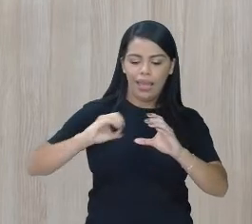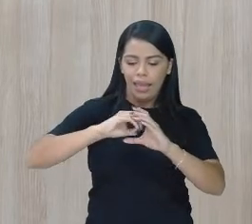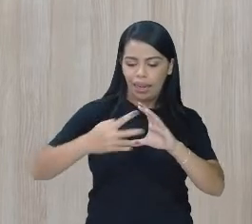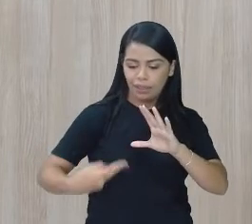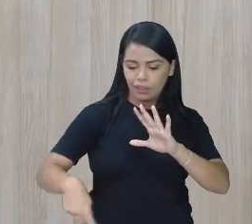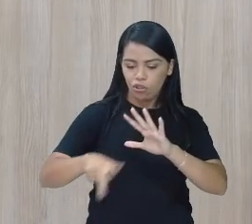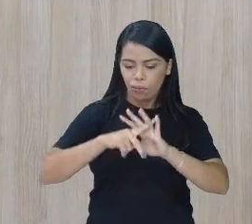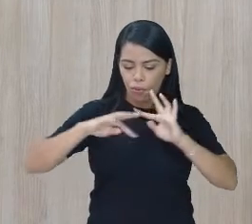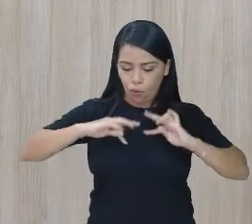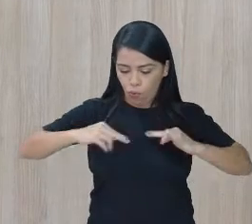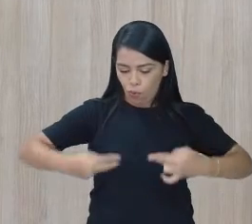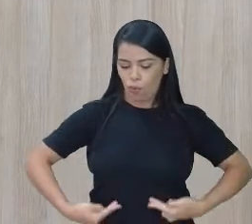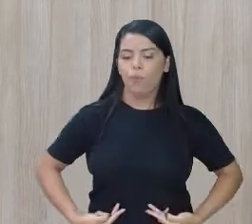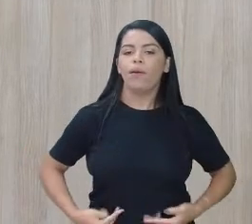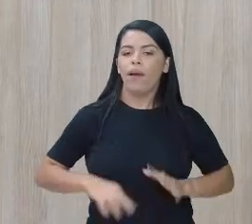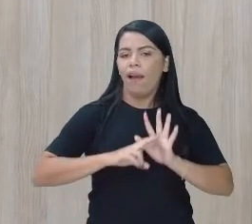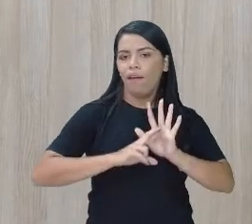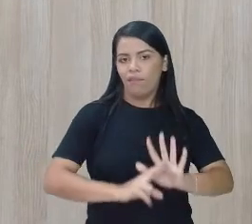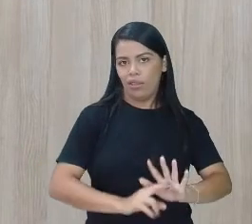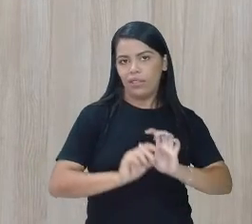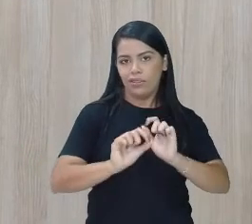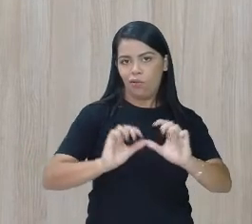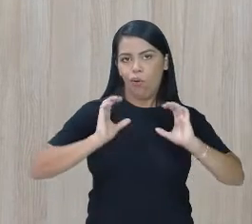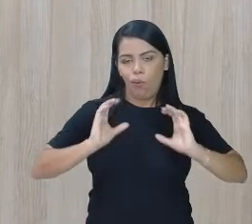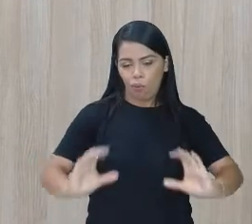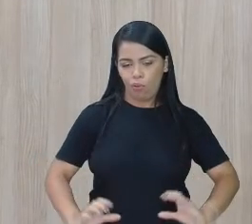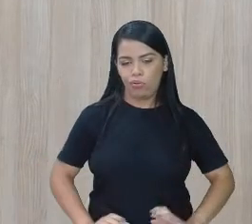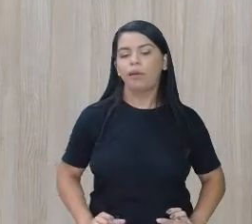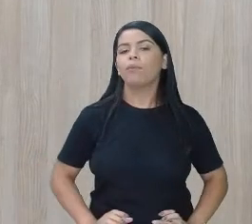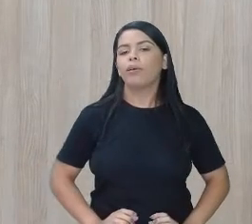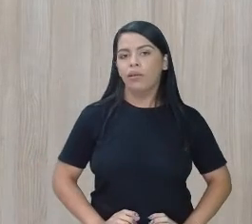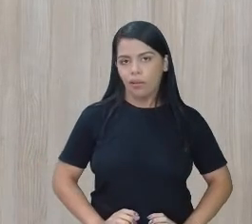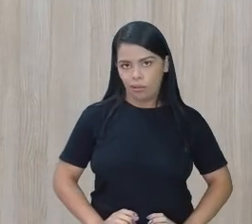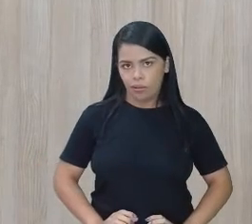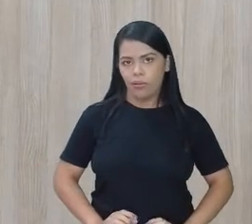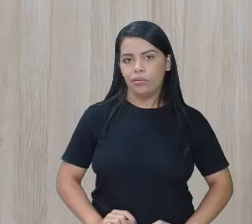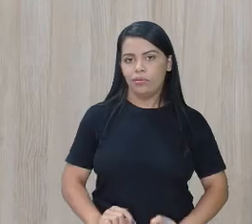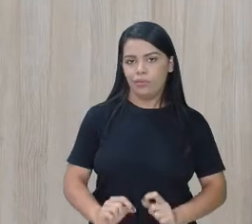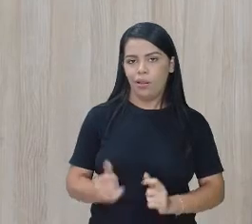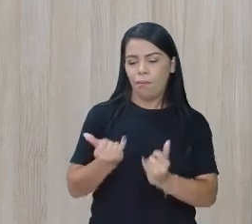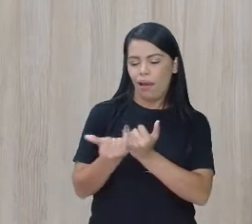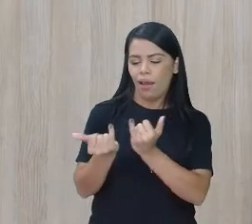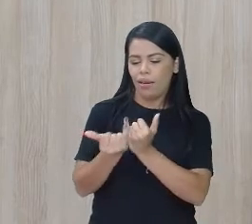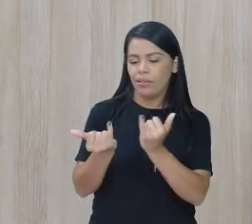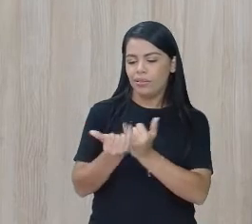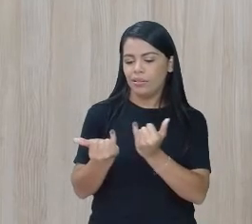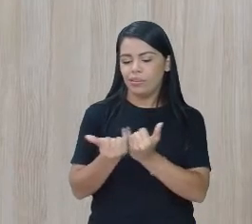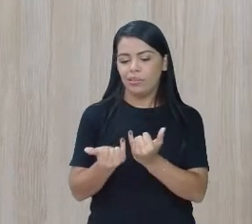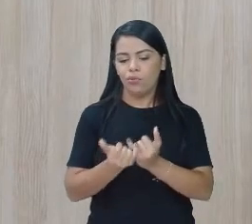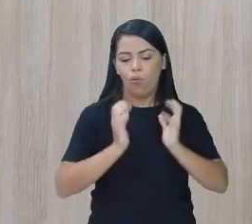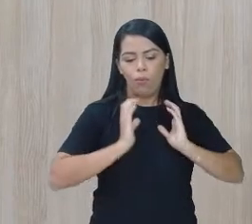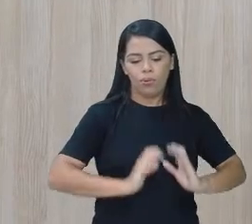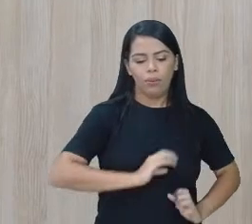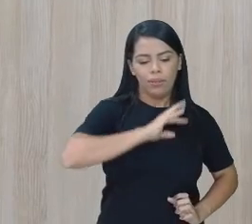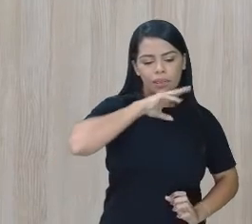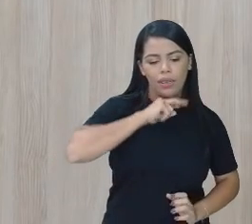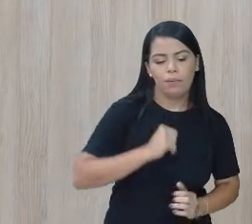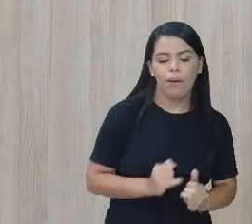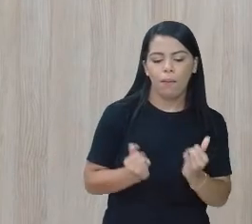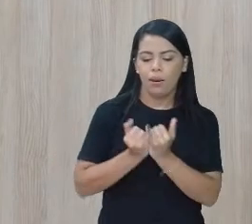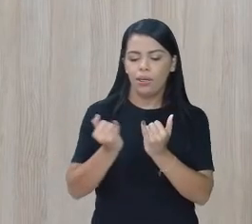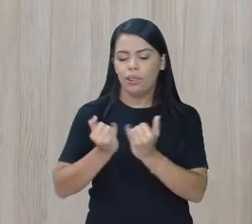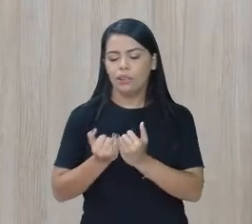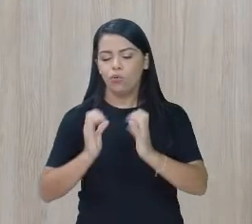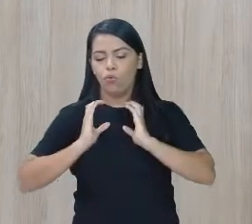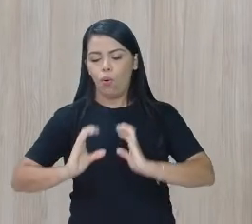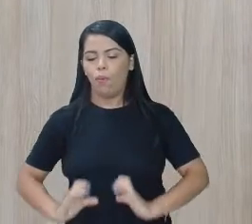é do que uma referência do comportamento animal ao comportamento humano, né, minha gente? Toda vez que eles se parecerem